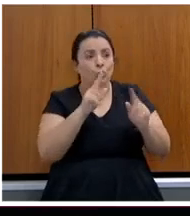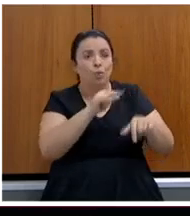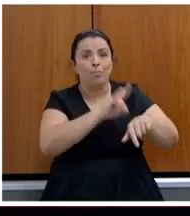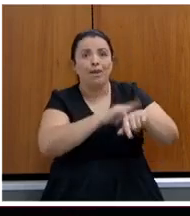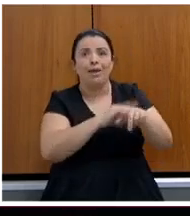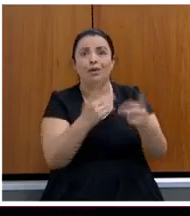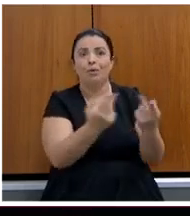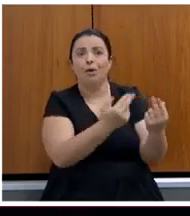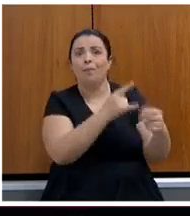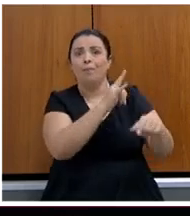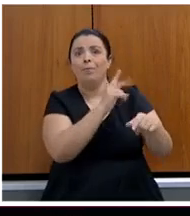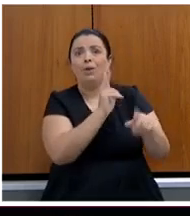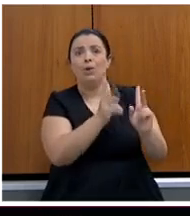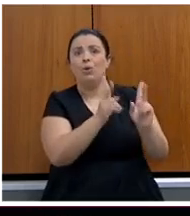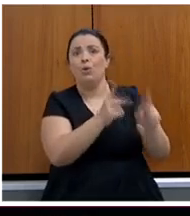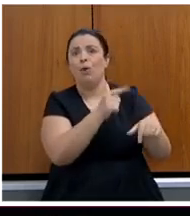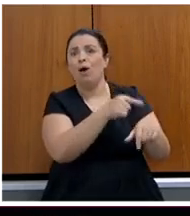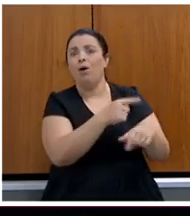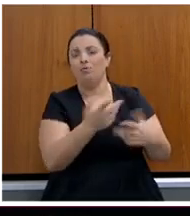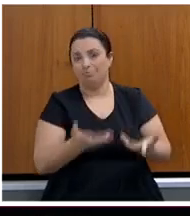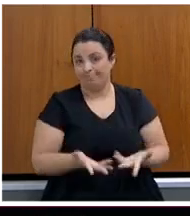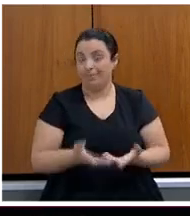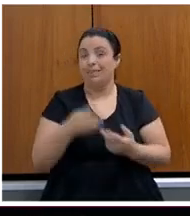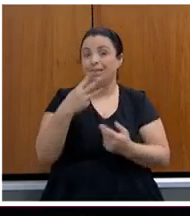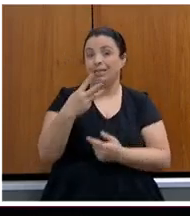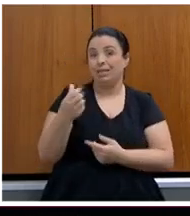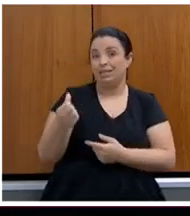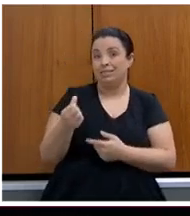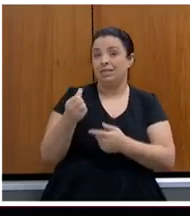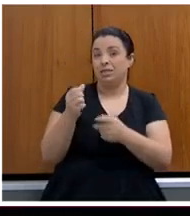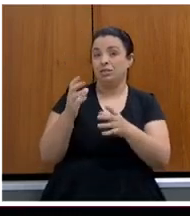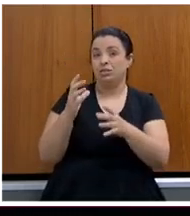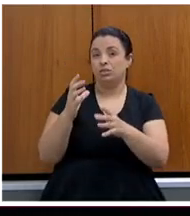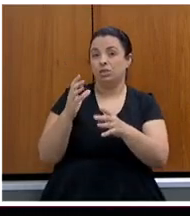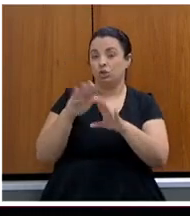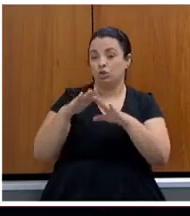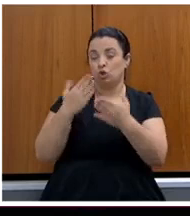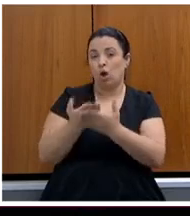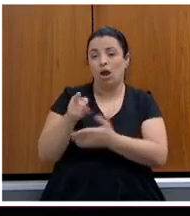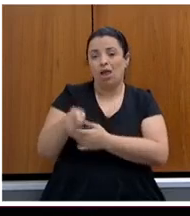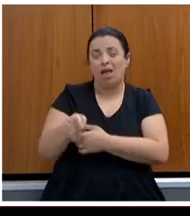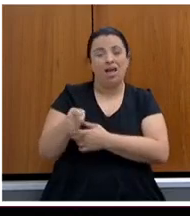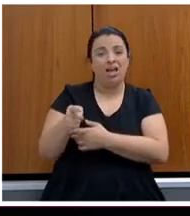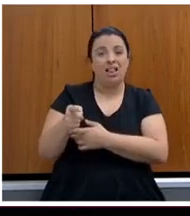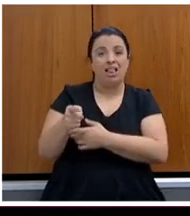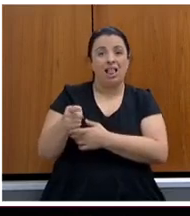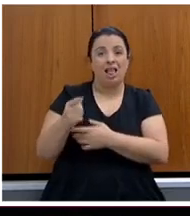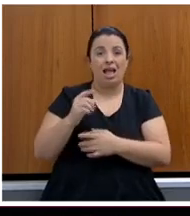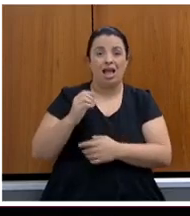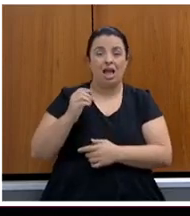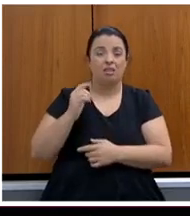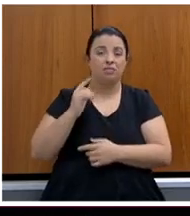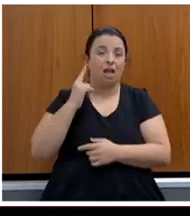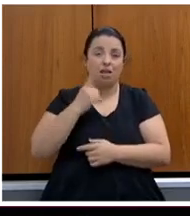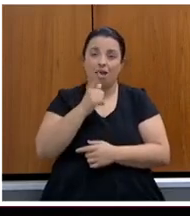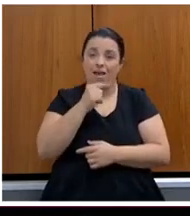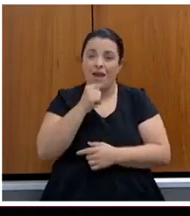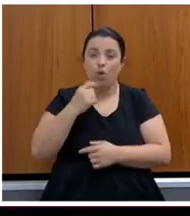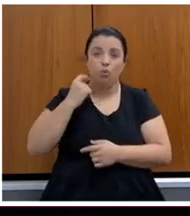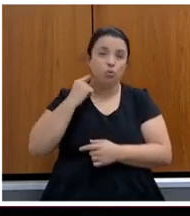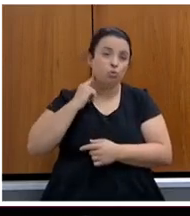escolas não possuem tratamento de esgoto então a pergunta desse Assembleia fiscaliza a minha ex